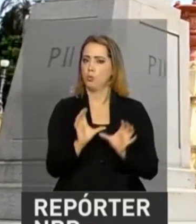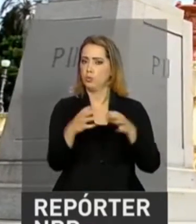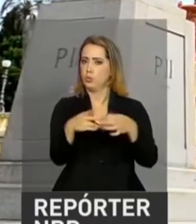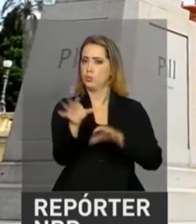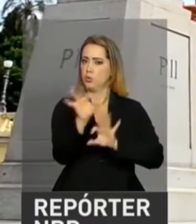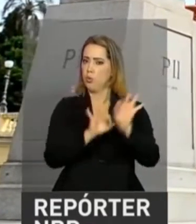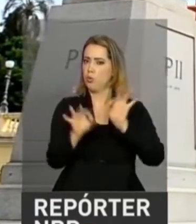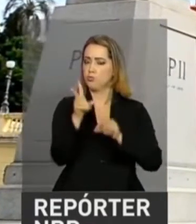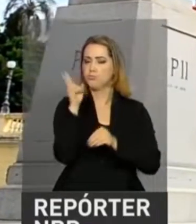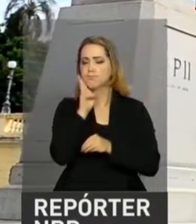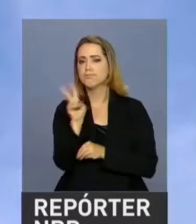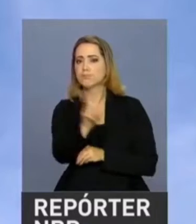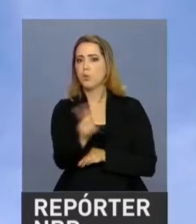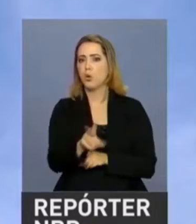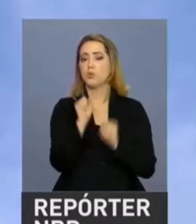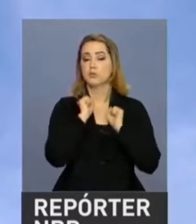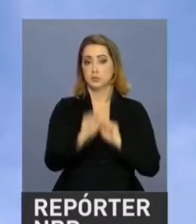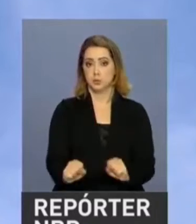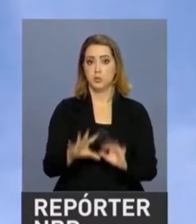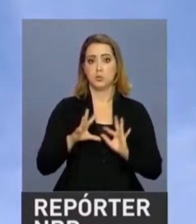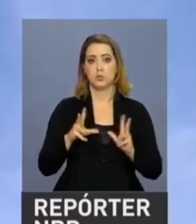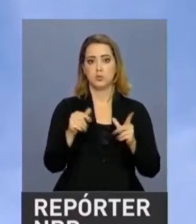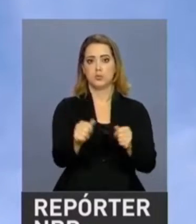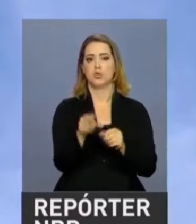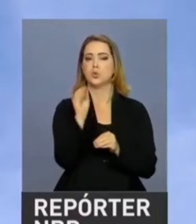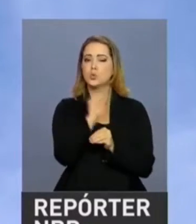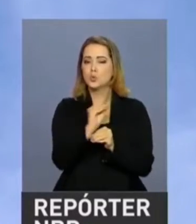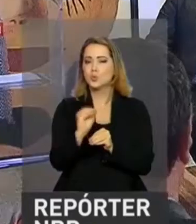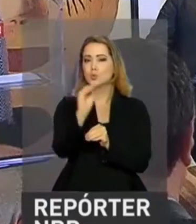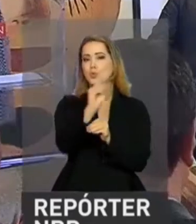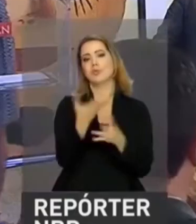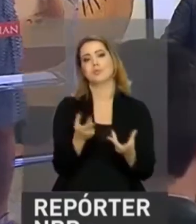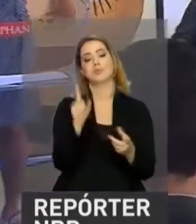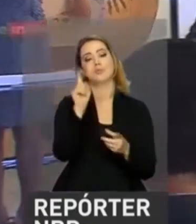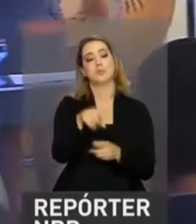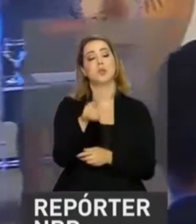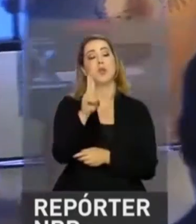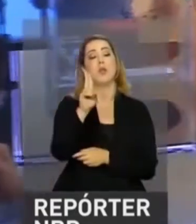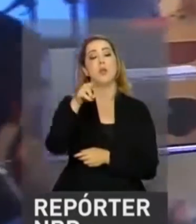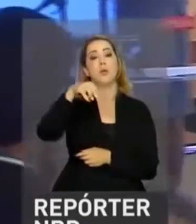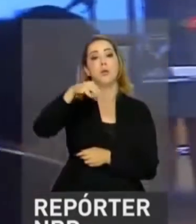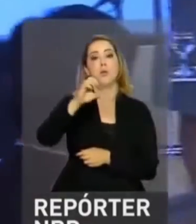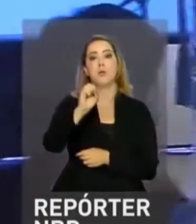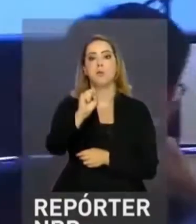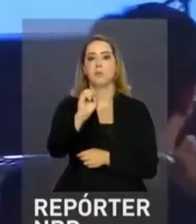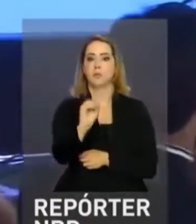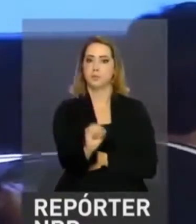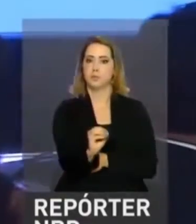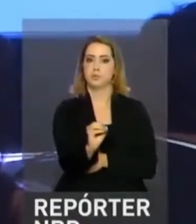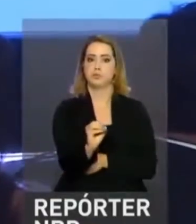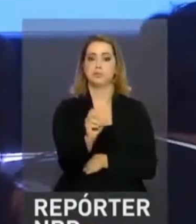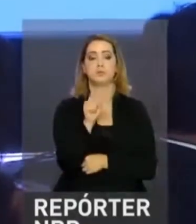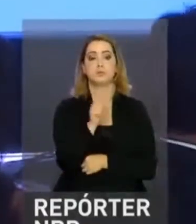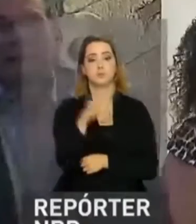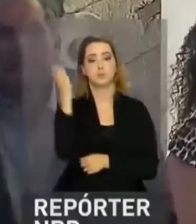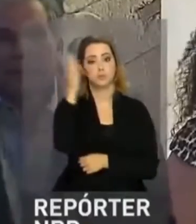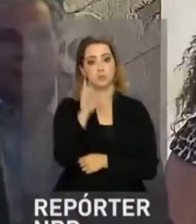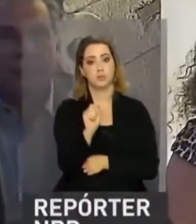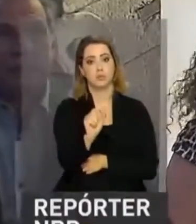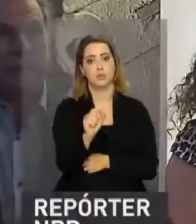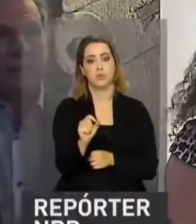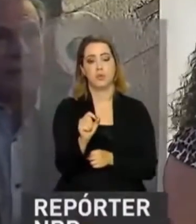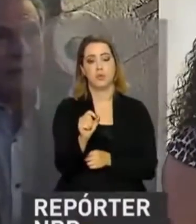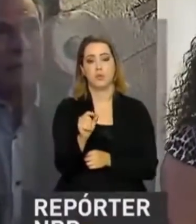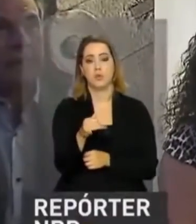pela fiscalização e garantia de que tudo seja preservado é o Instituto do Patrimônio Histórico e Artístico Nacional,